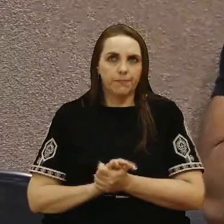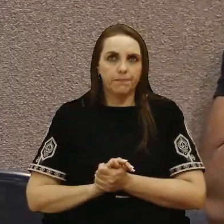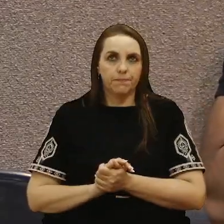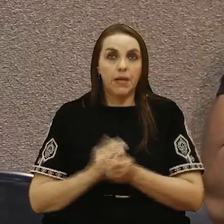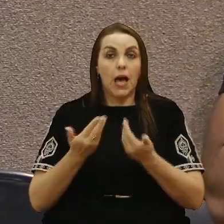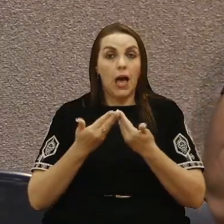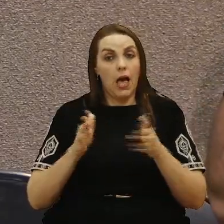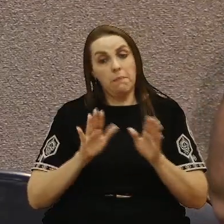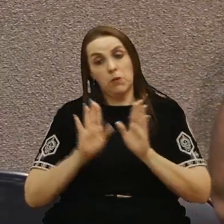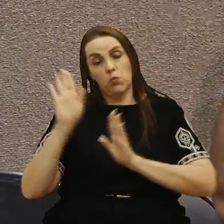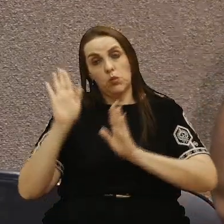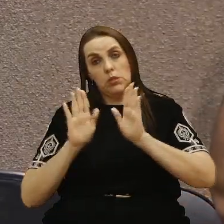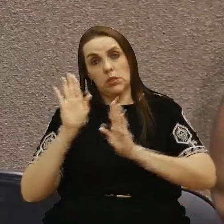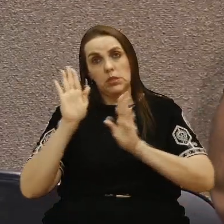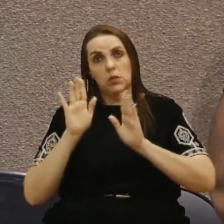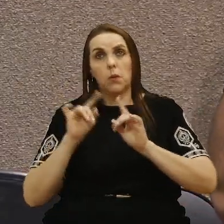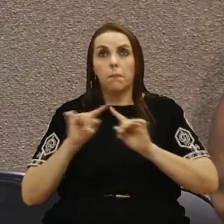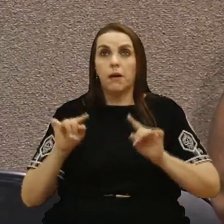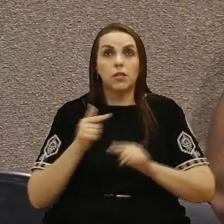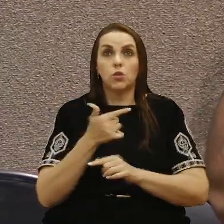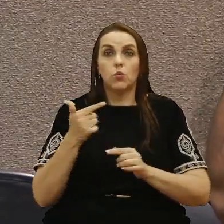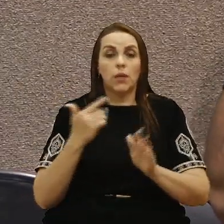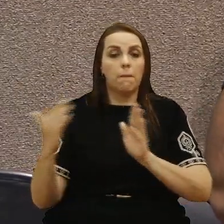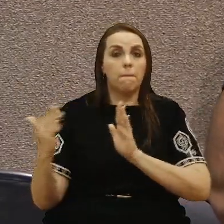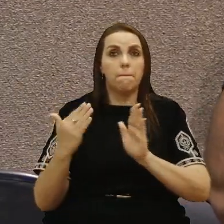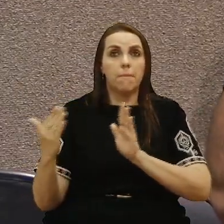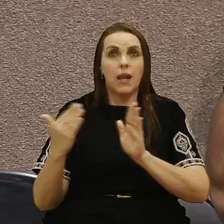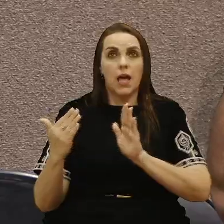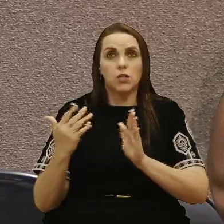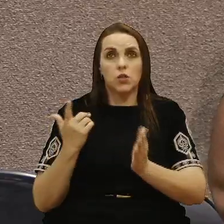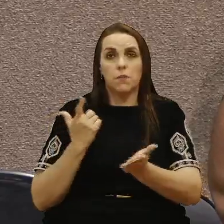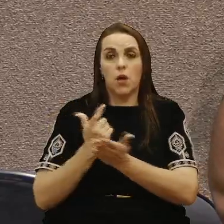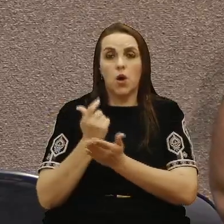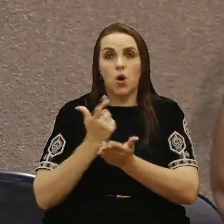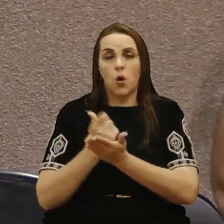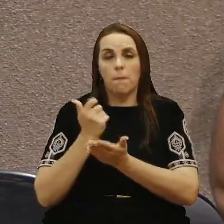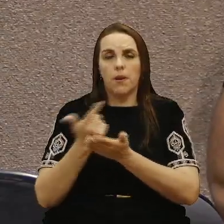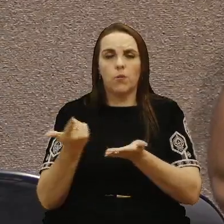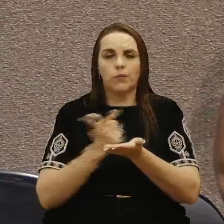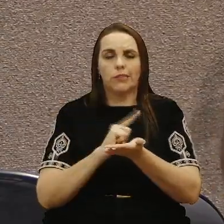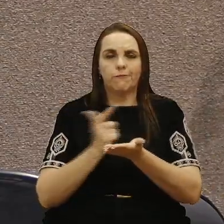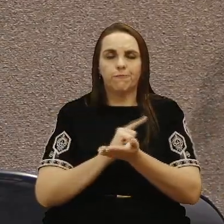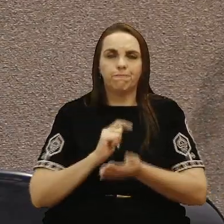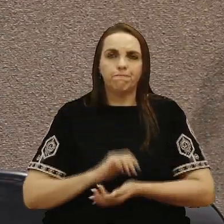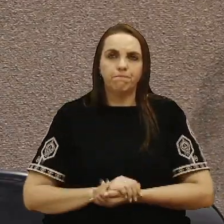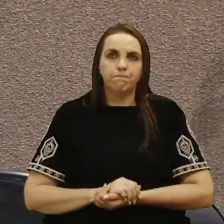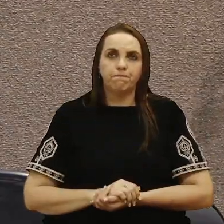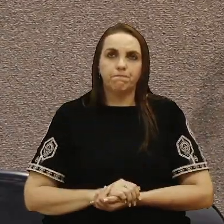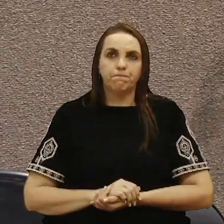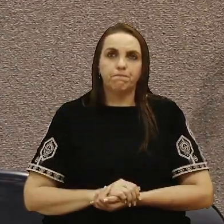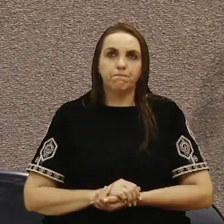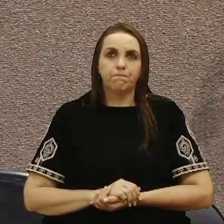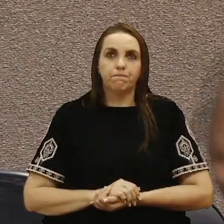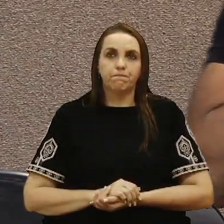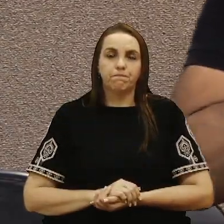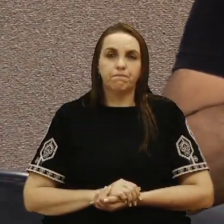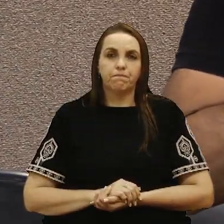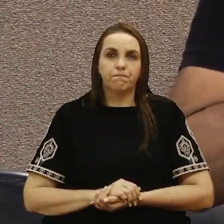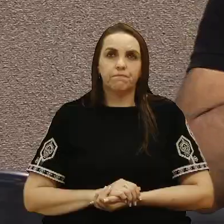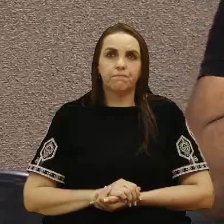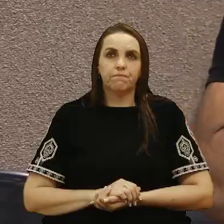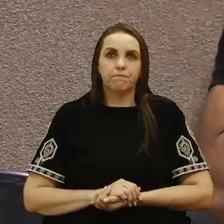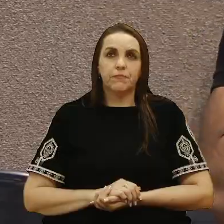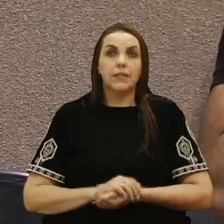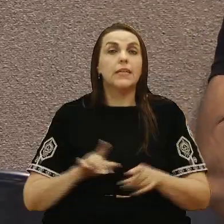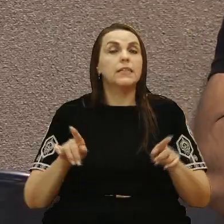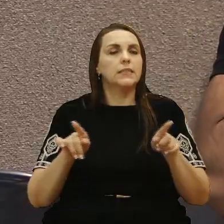uma licitação, mas não tem prazo para adquirir estes livros. Como se não bastasse, como